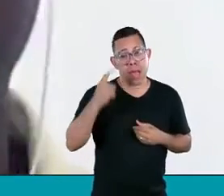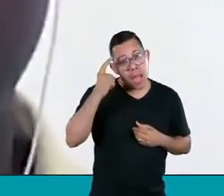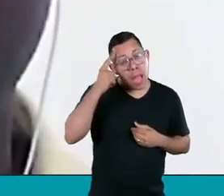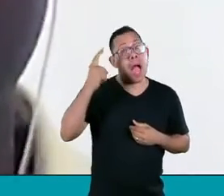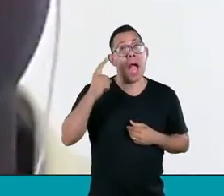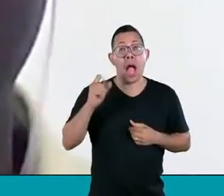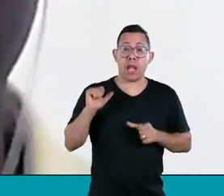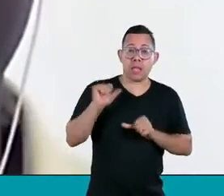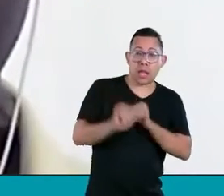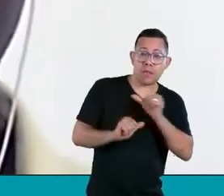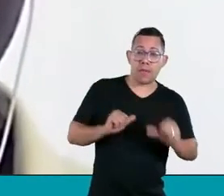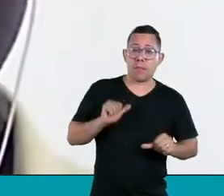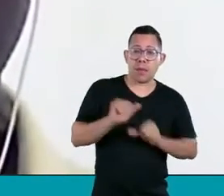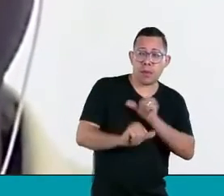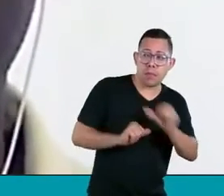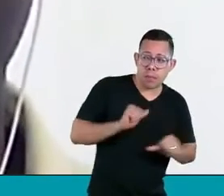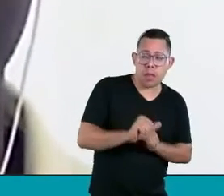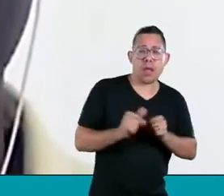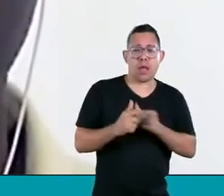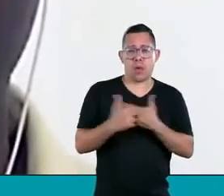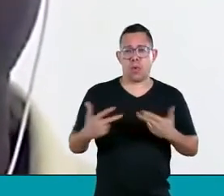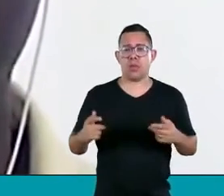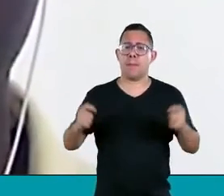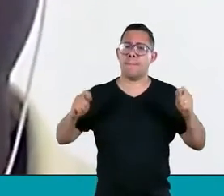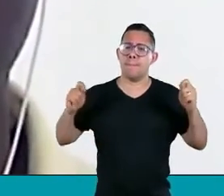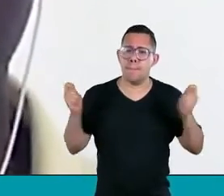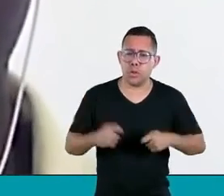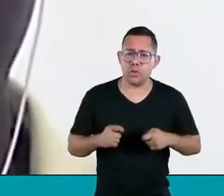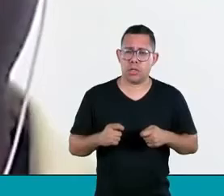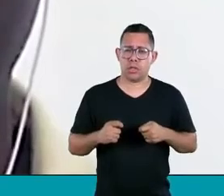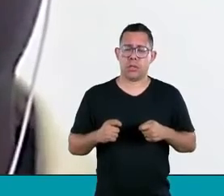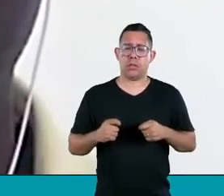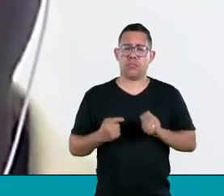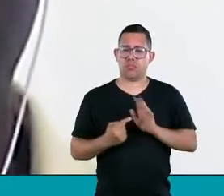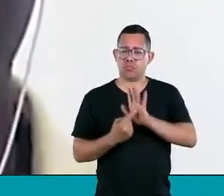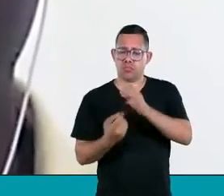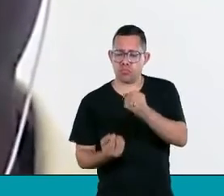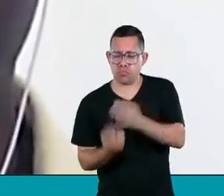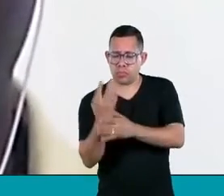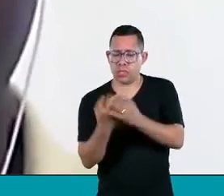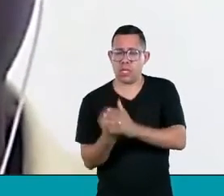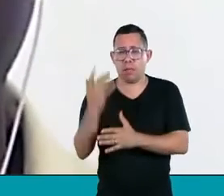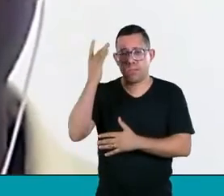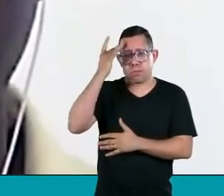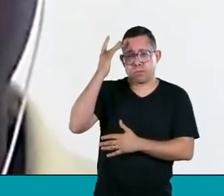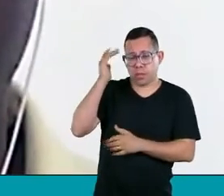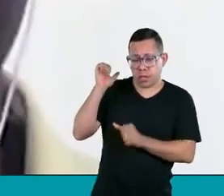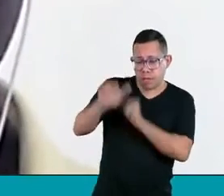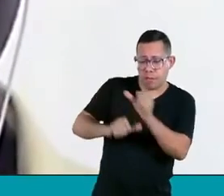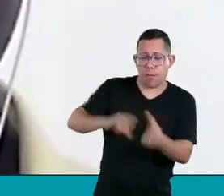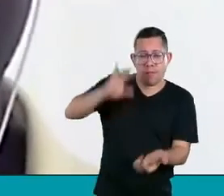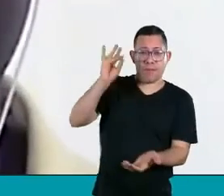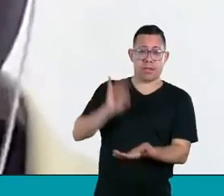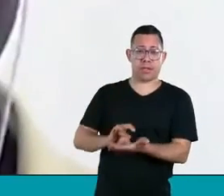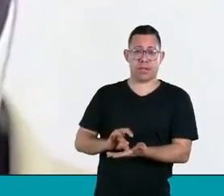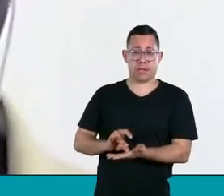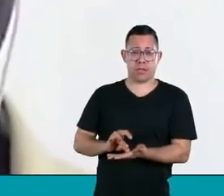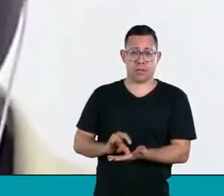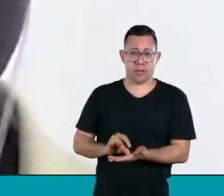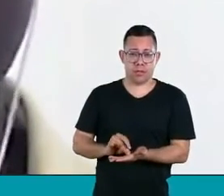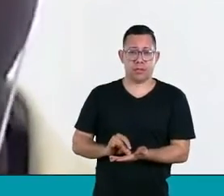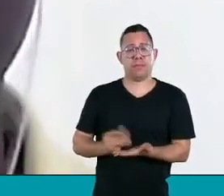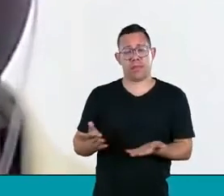dos paradigmas na medida em que existe a possibilidade de produção de um saber transformador do real. Essa possibilidade